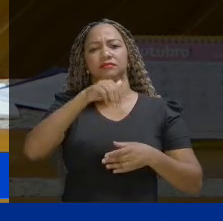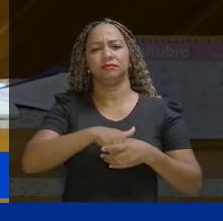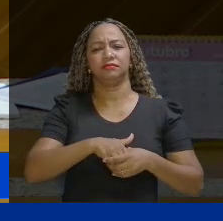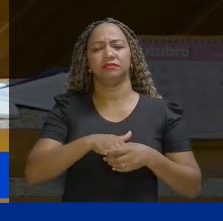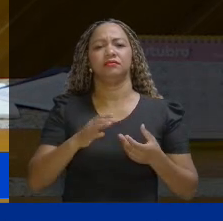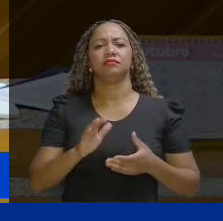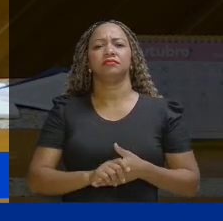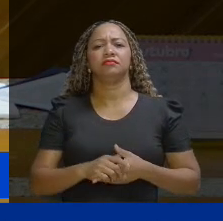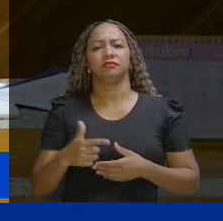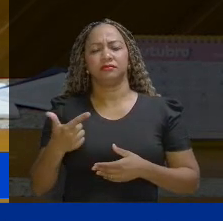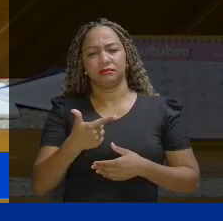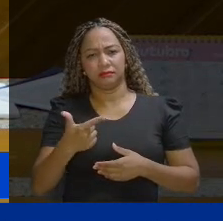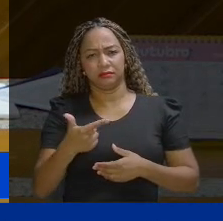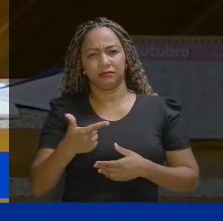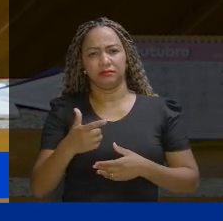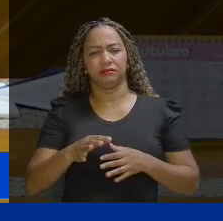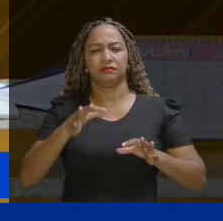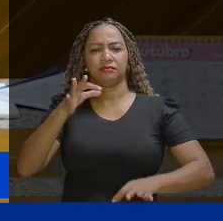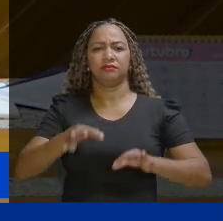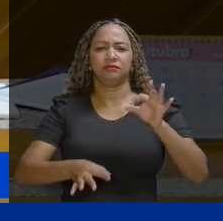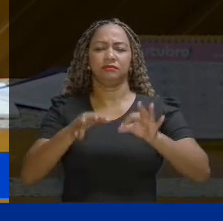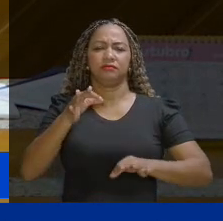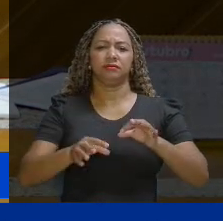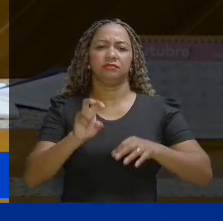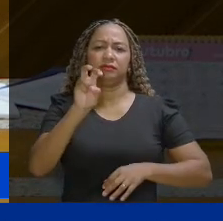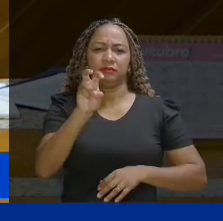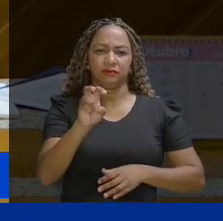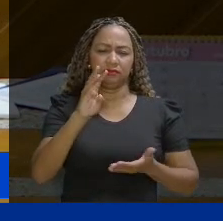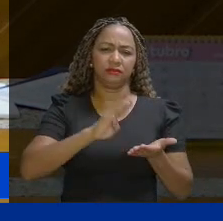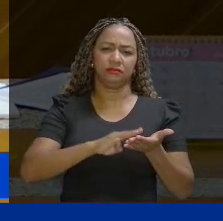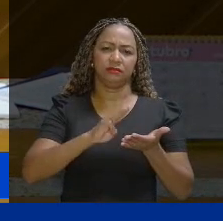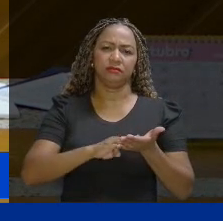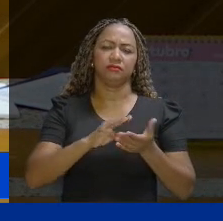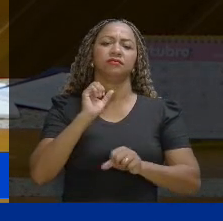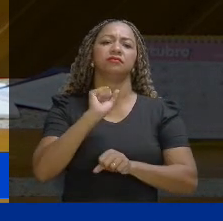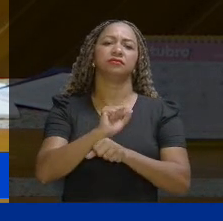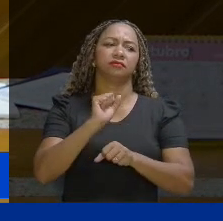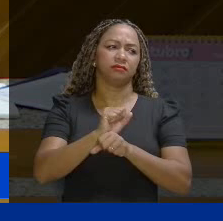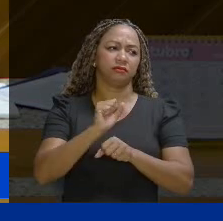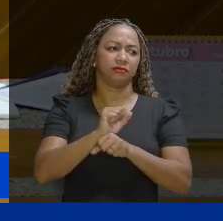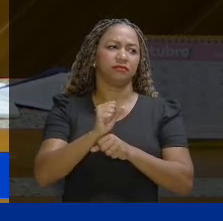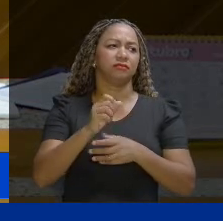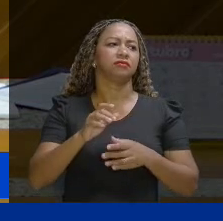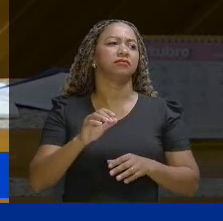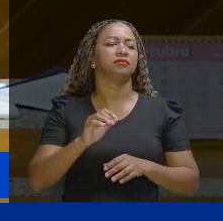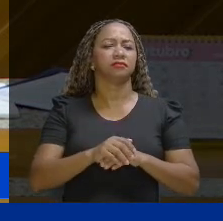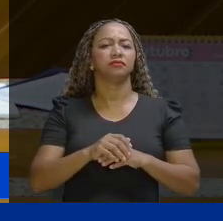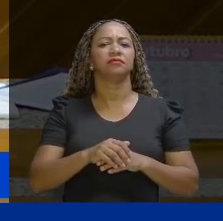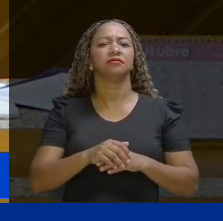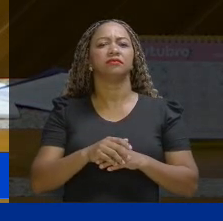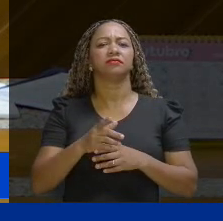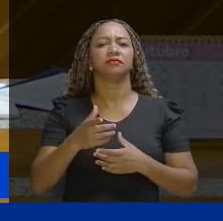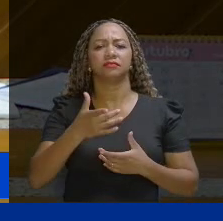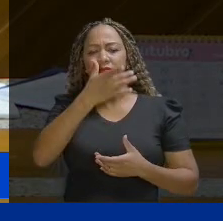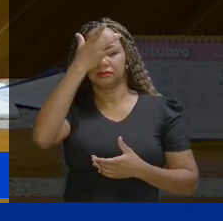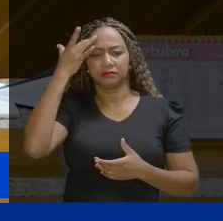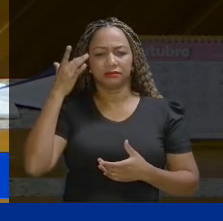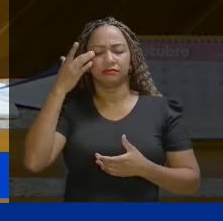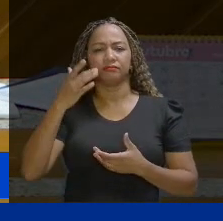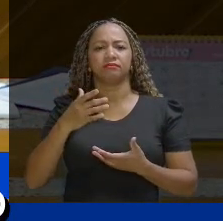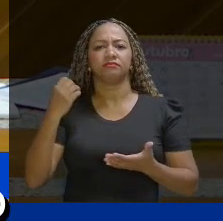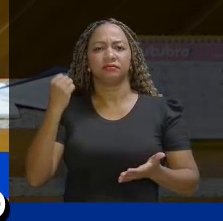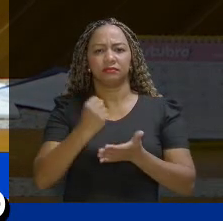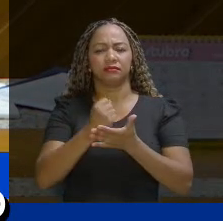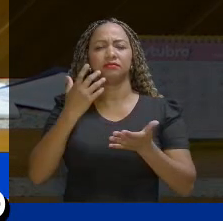O segundo, a realização de julgamento com a presença de 5 membros, por estar se aguardando a nomeação de membro da classe jurista pelo presidente da